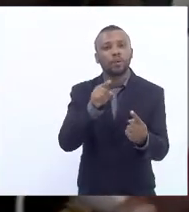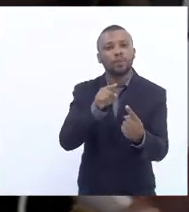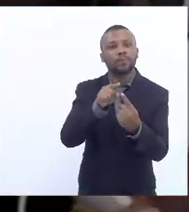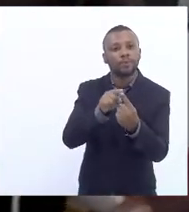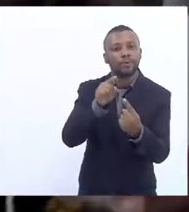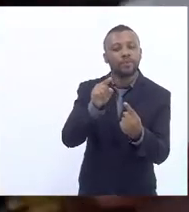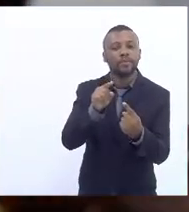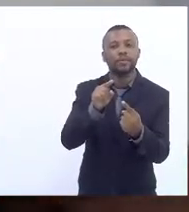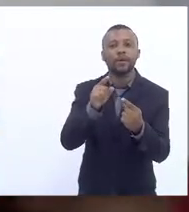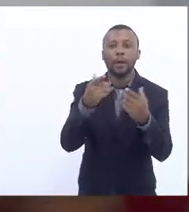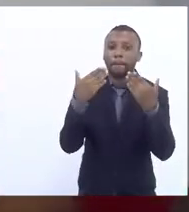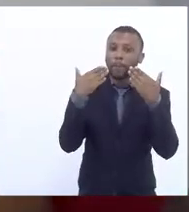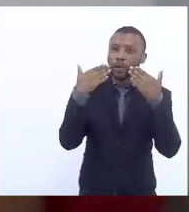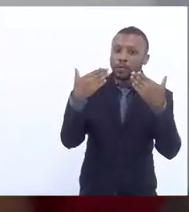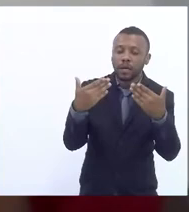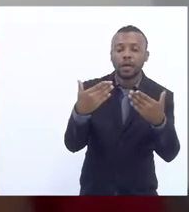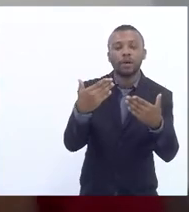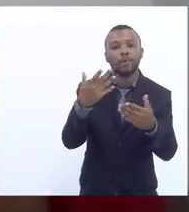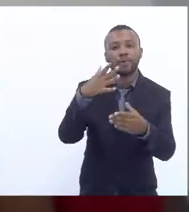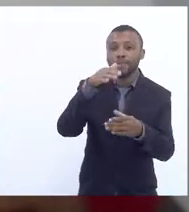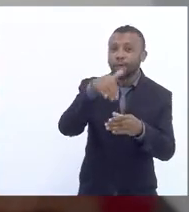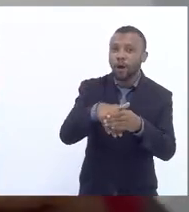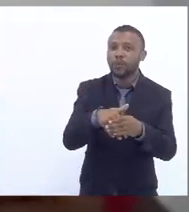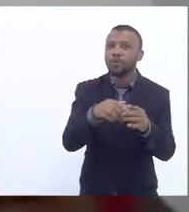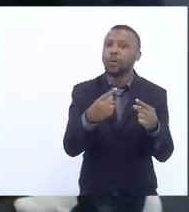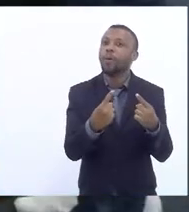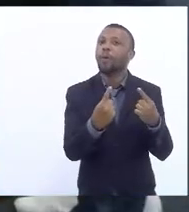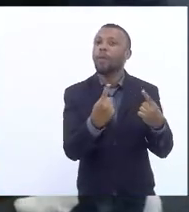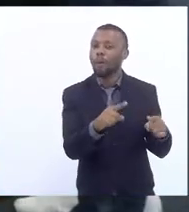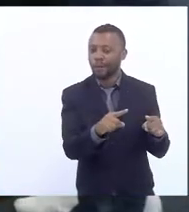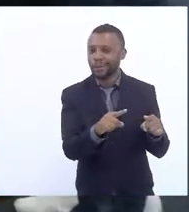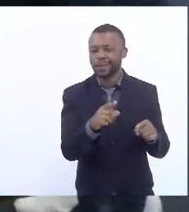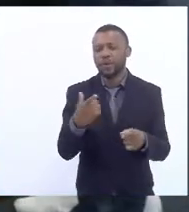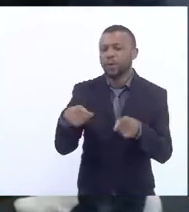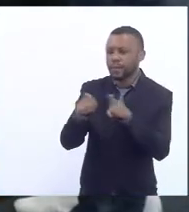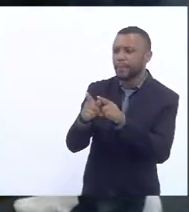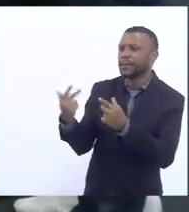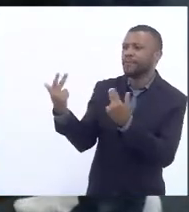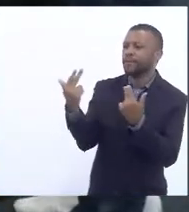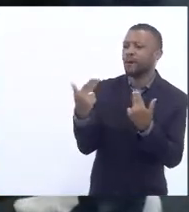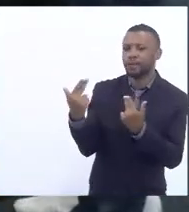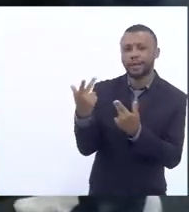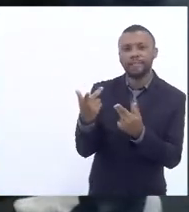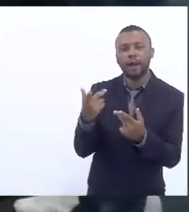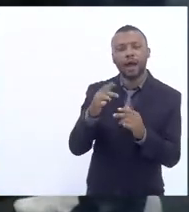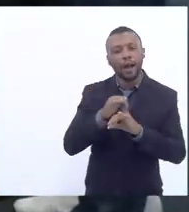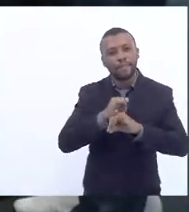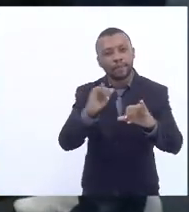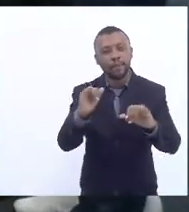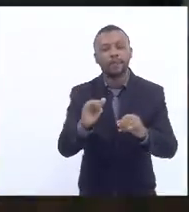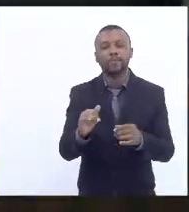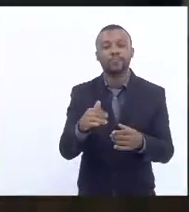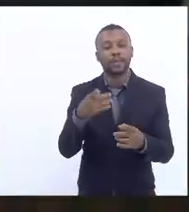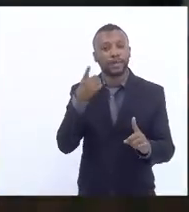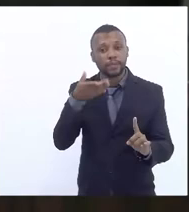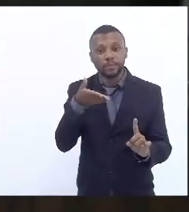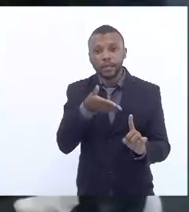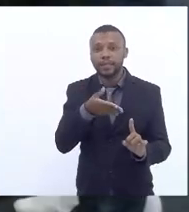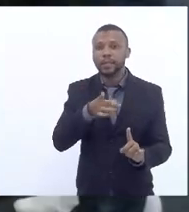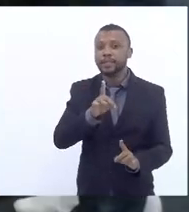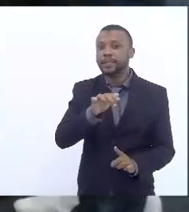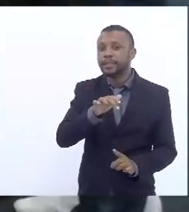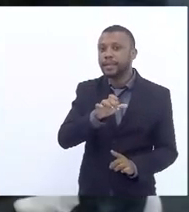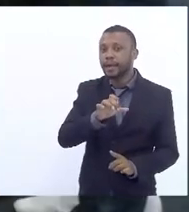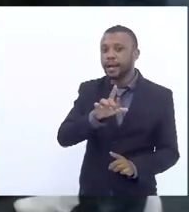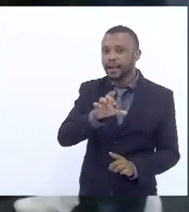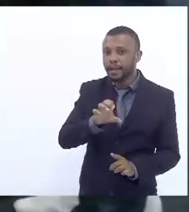consignar o voto contrário do pessoal. Obrigada, Dani. Já estava registrando aqui. Tá, deputada Dani Monteiro. Sim, eu queria